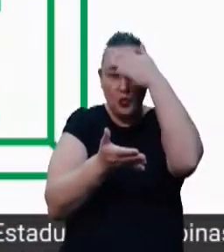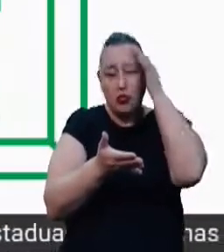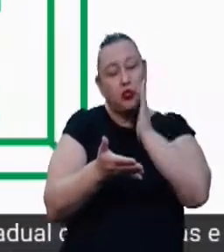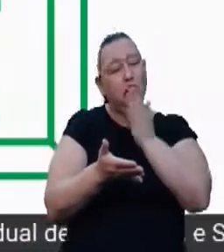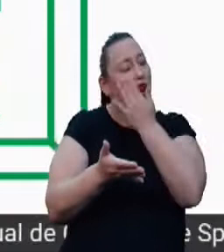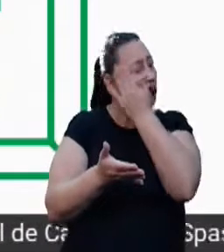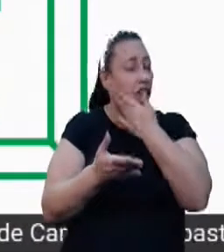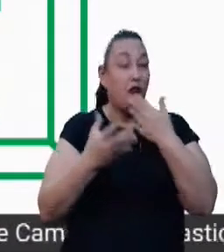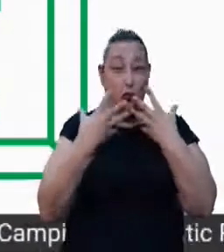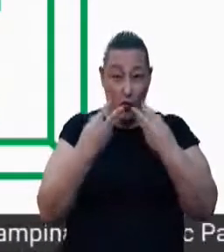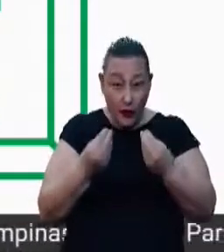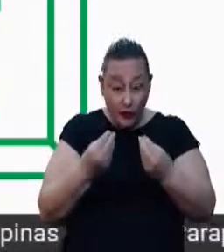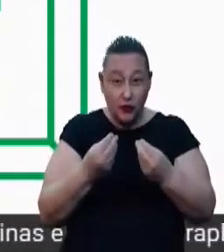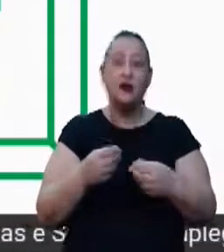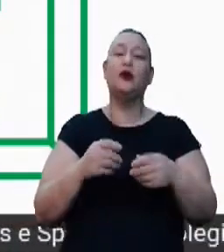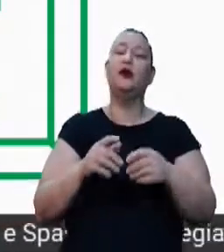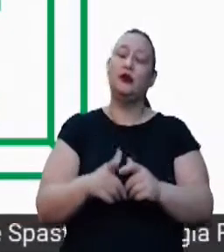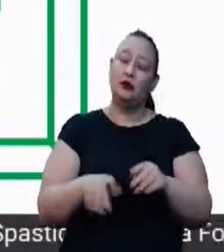nas